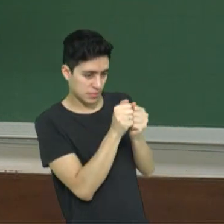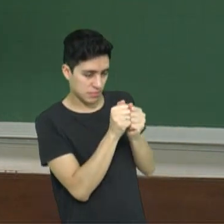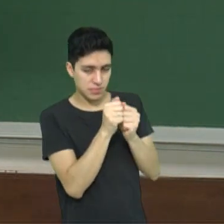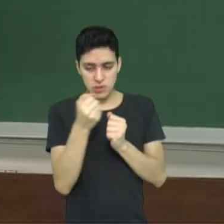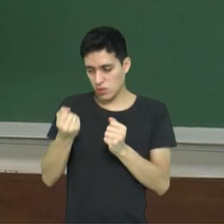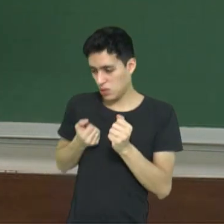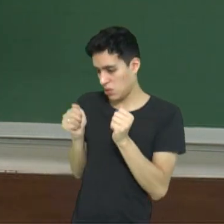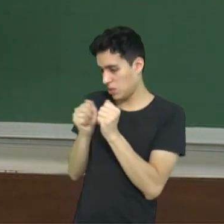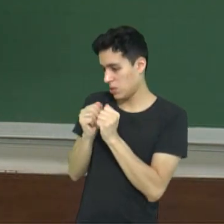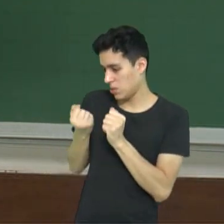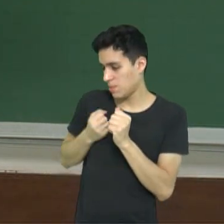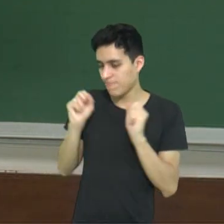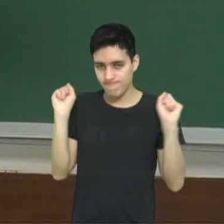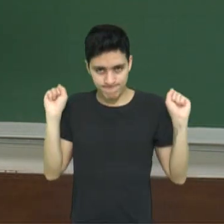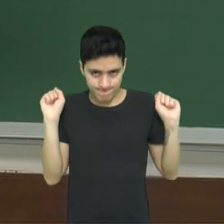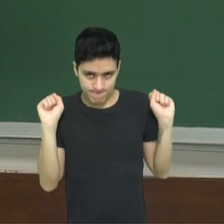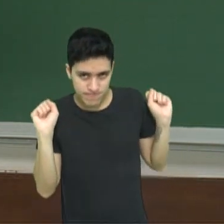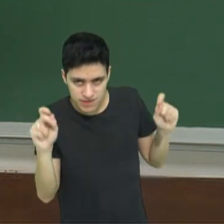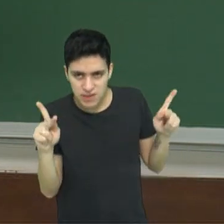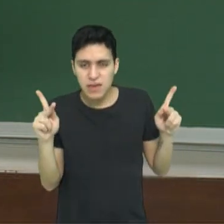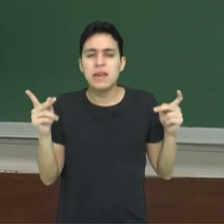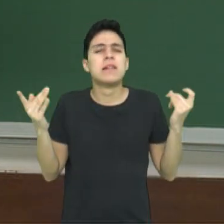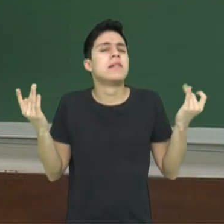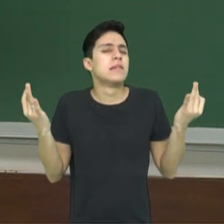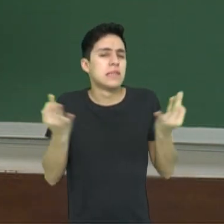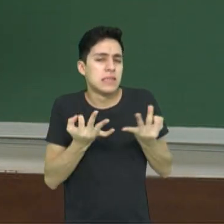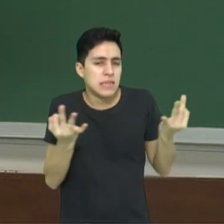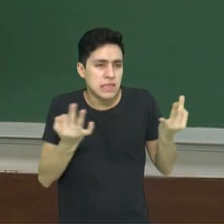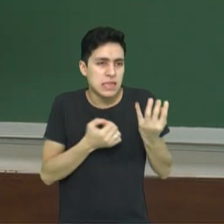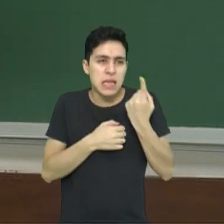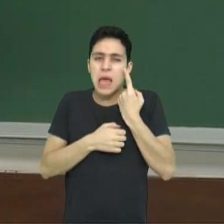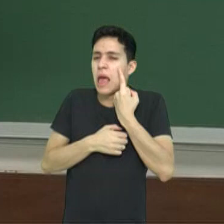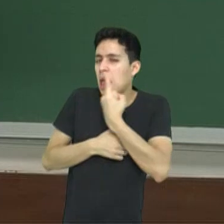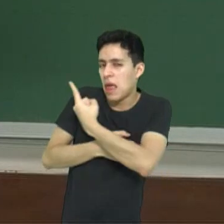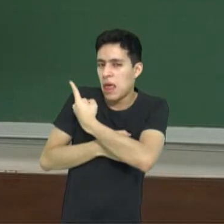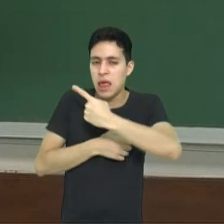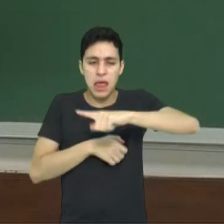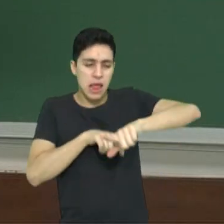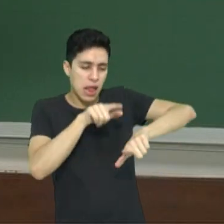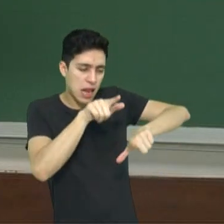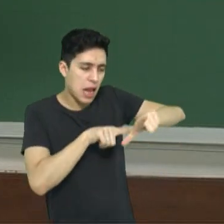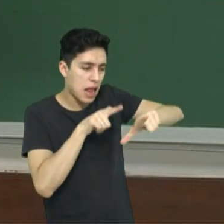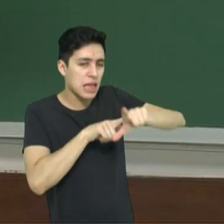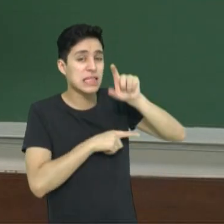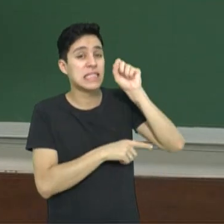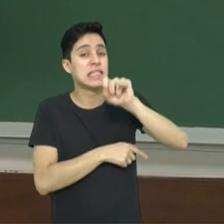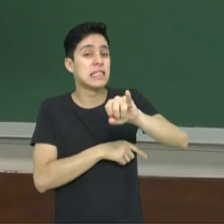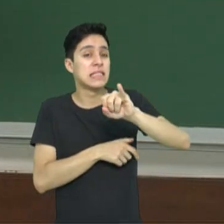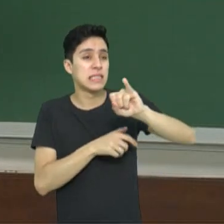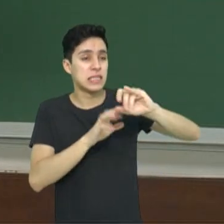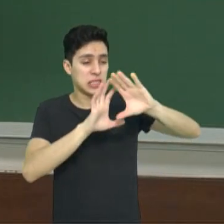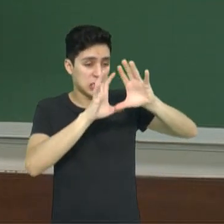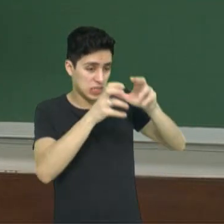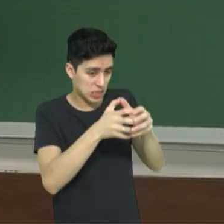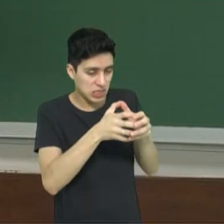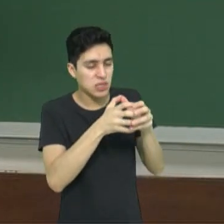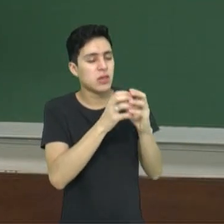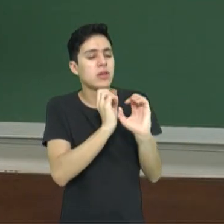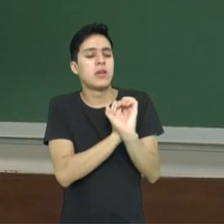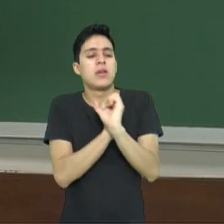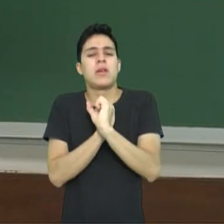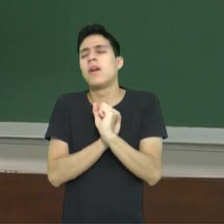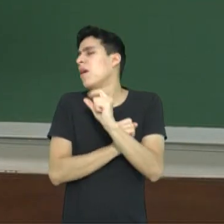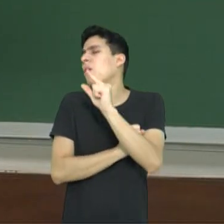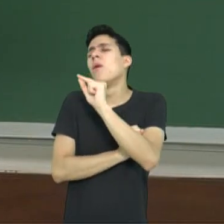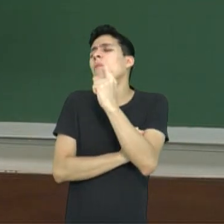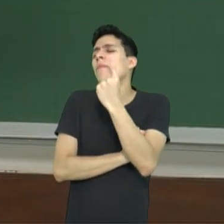com número, ok? Então tá aqui, ó. As letras, se eu fosse juntar aqui no primeiro membro, professor,